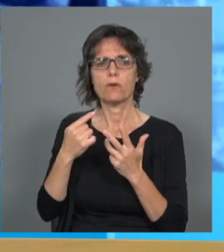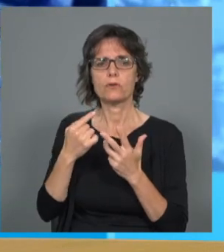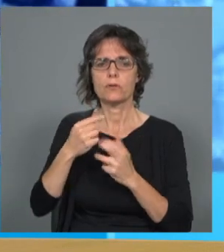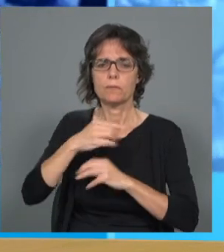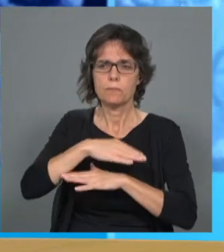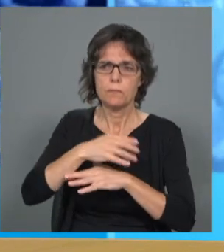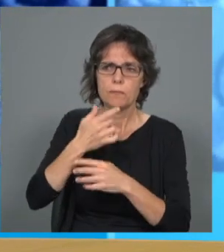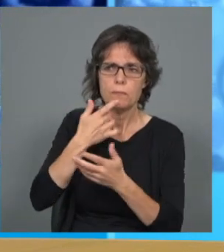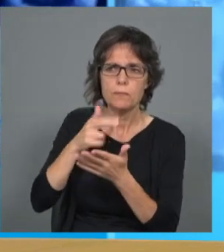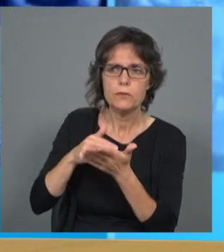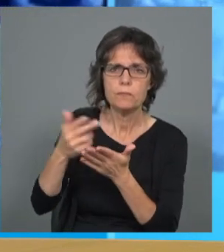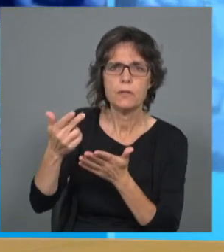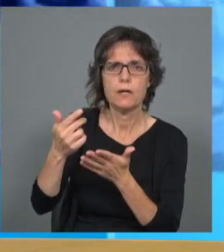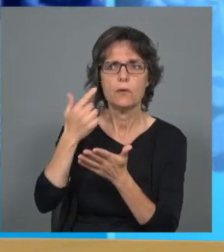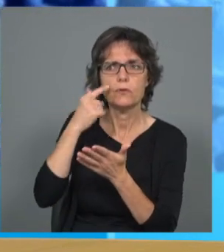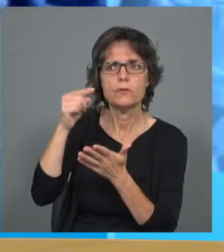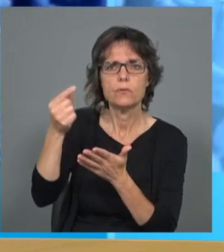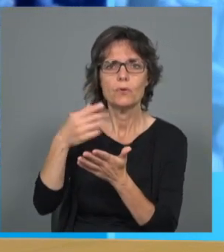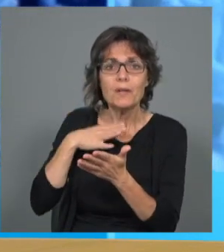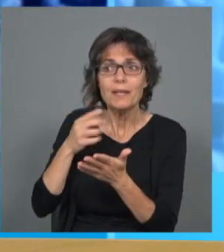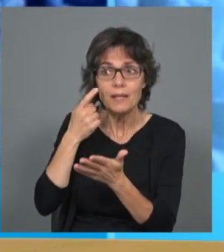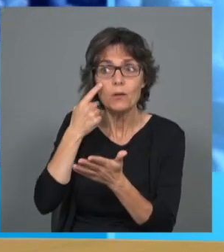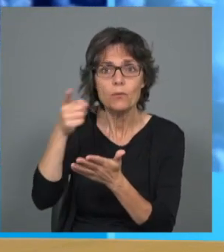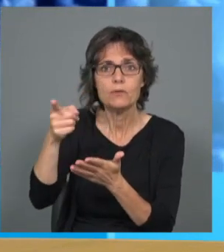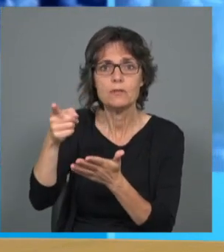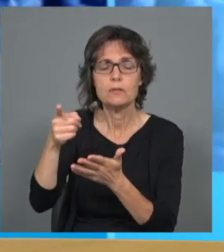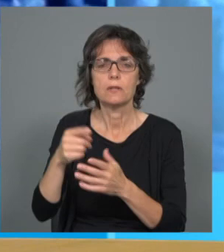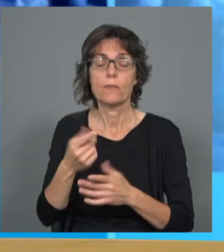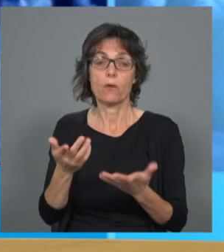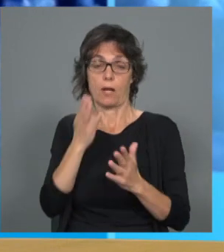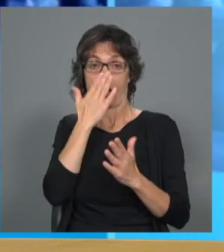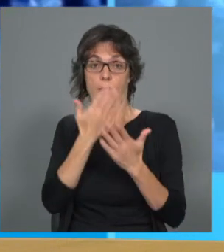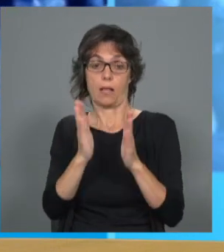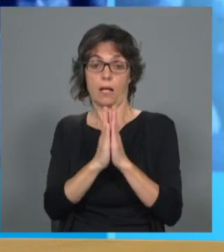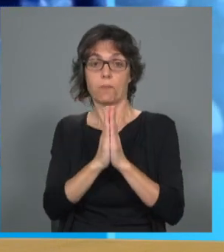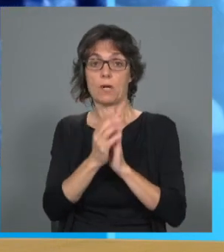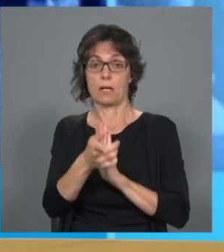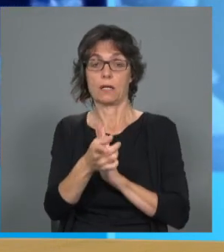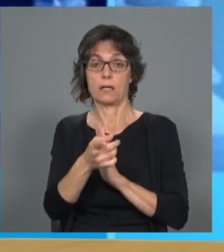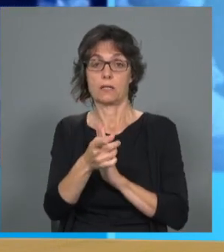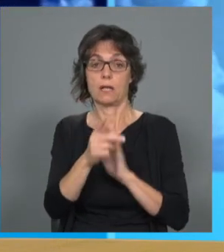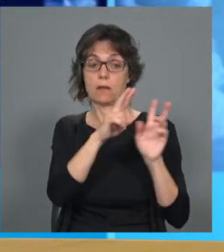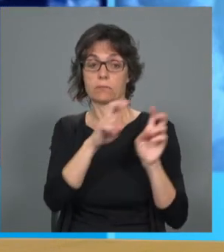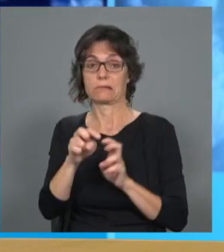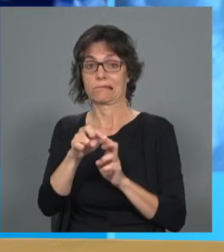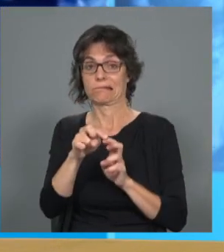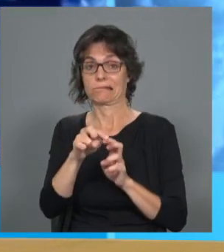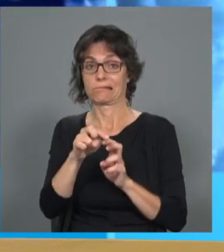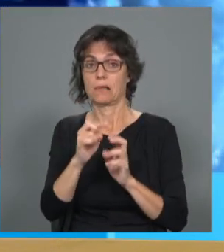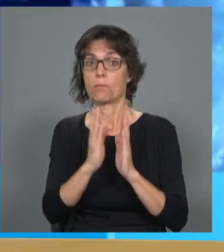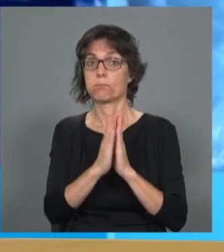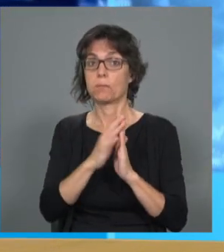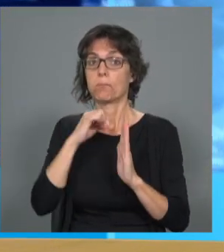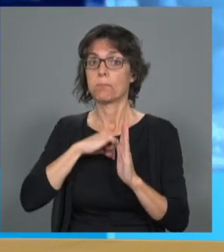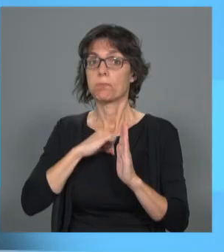do fenómeno religioso, eu acho que também aqui há uma questão que é assim, nós quando tocamos nestas matérias estamos a tocar no mais íntimo da vida das pessoas, não